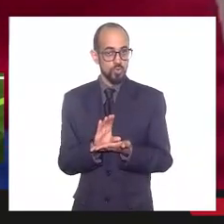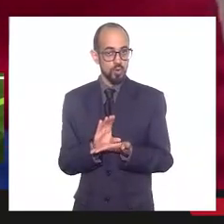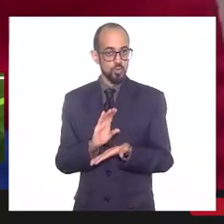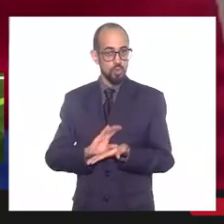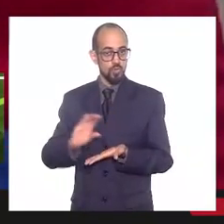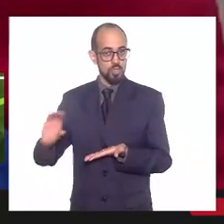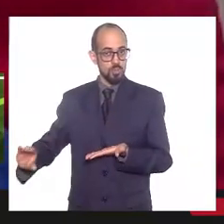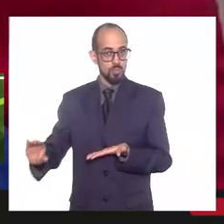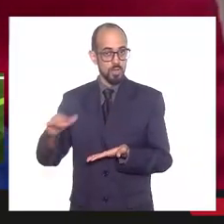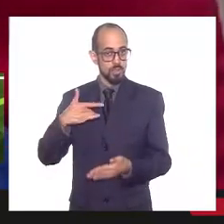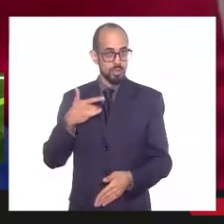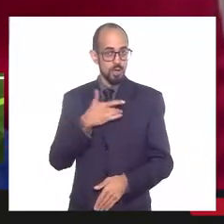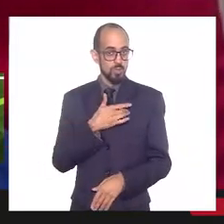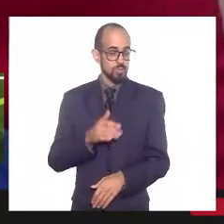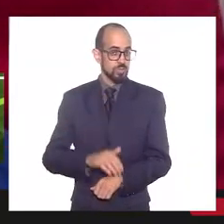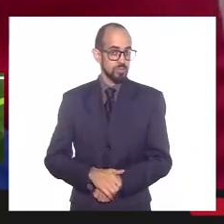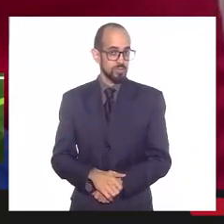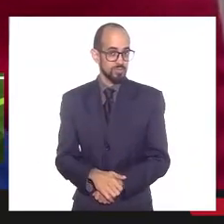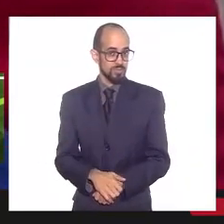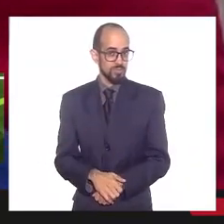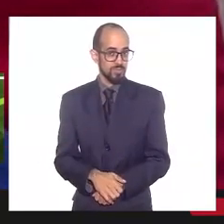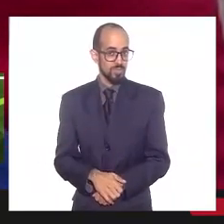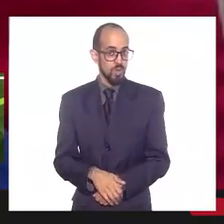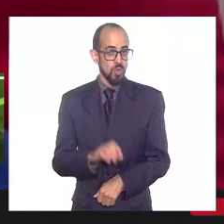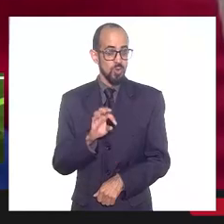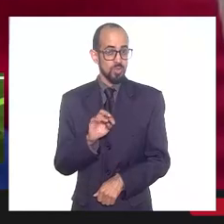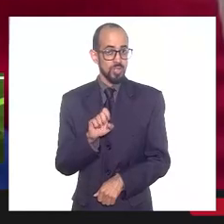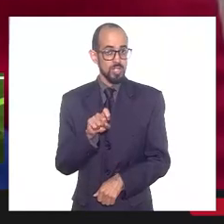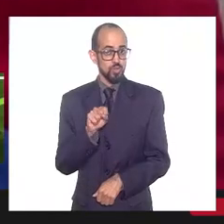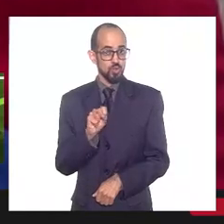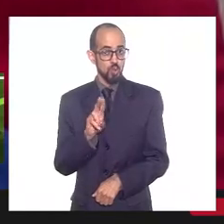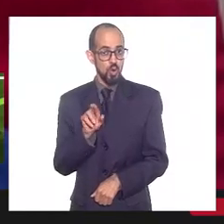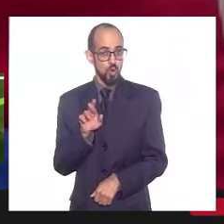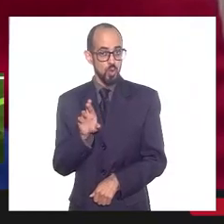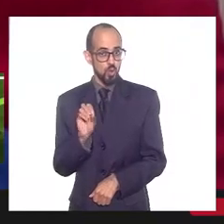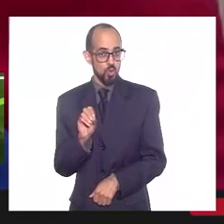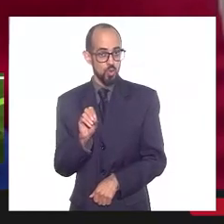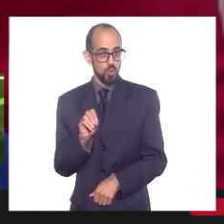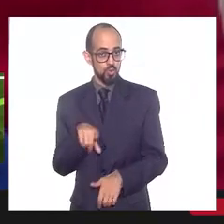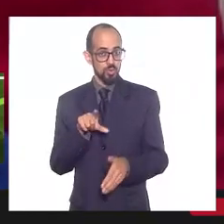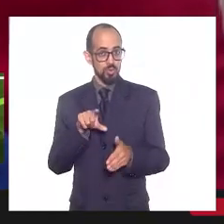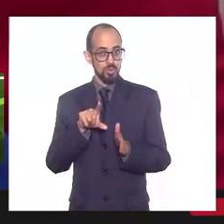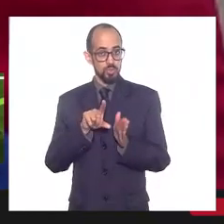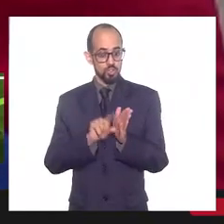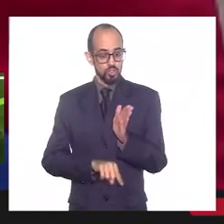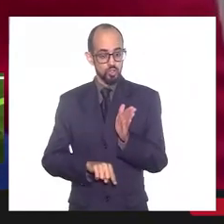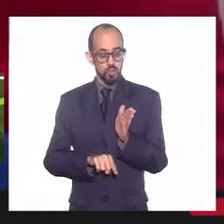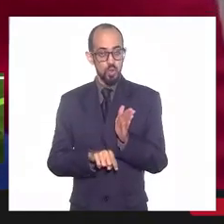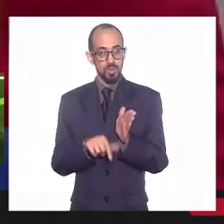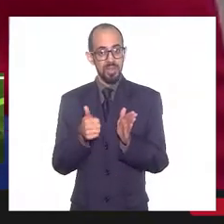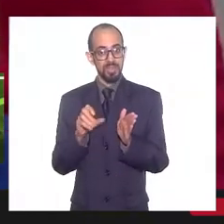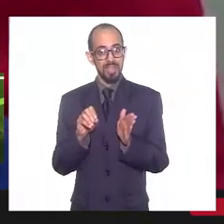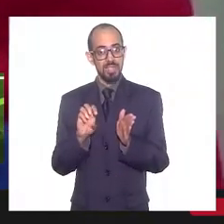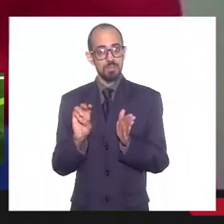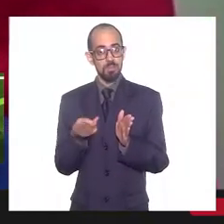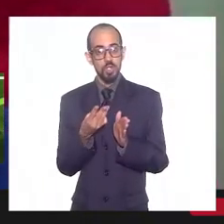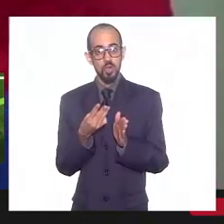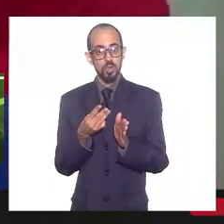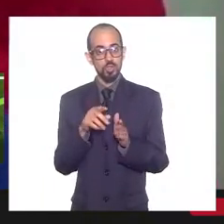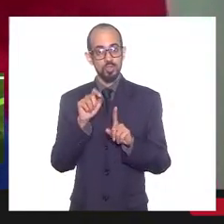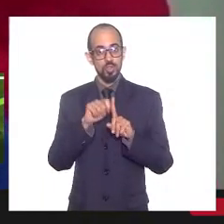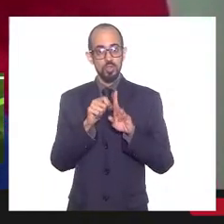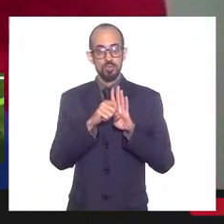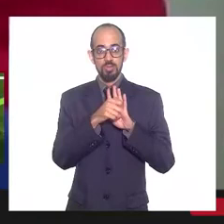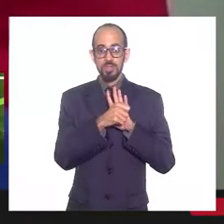investimento na saúde o tesouro deixa de passar por mês cerca de 10 milhões ao mês também